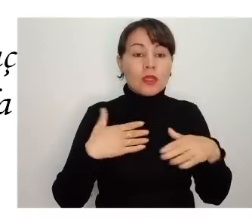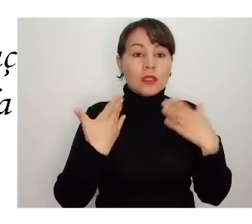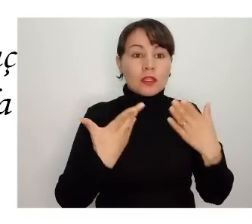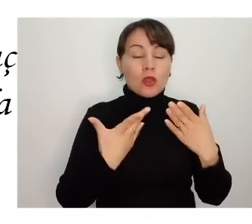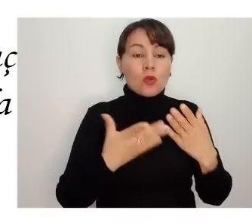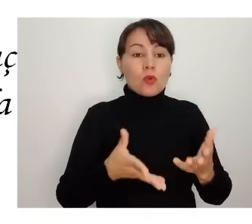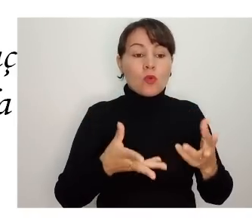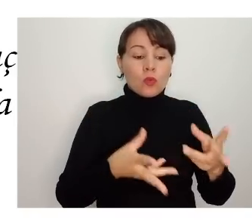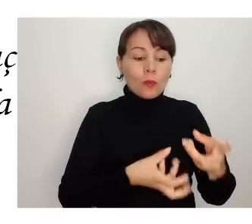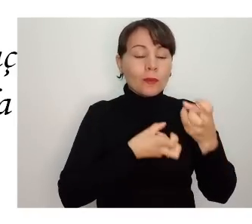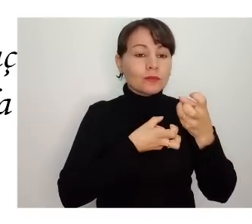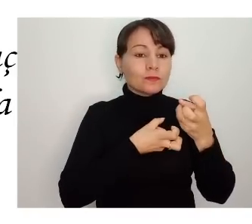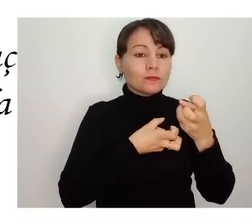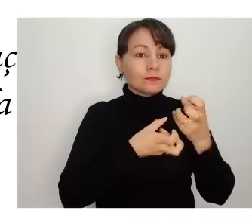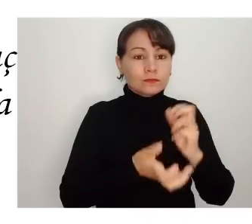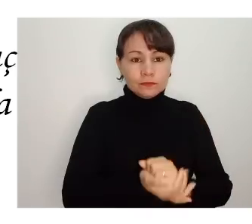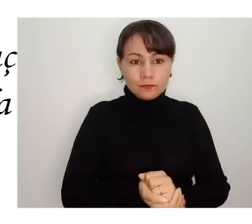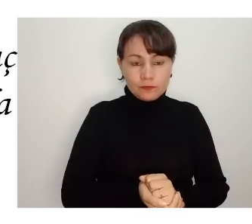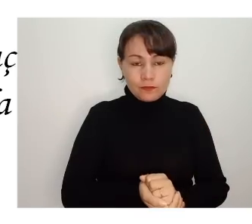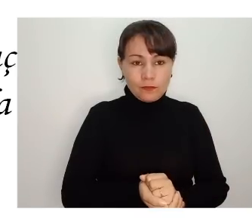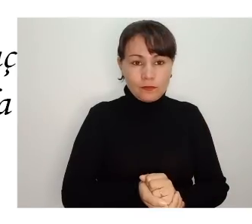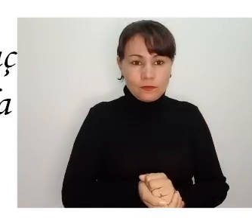Então, o que eles conseguiram observar?